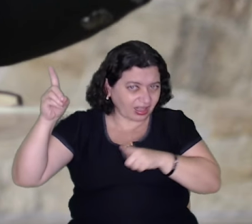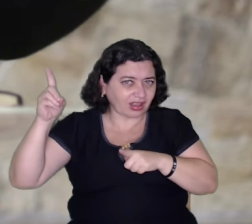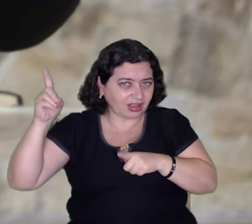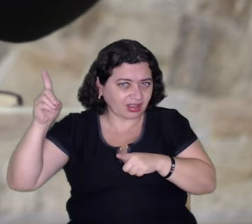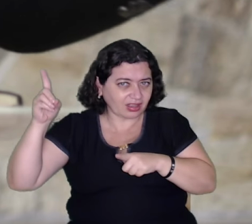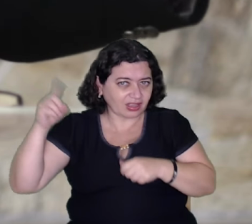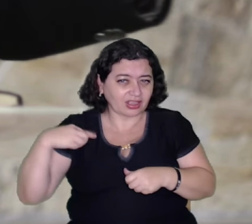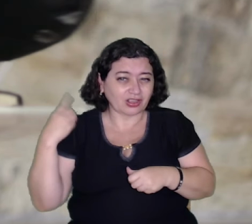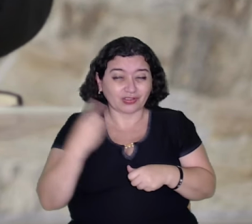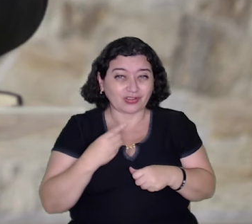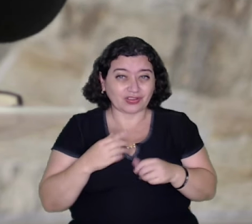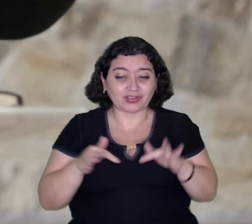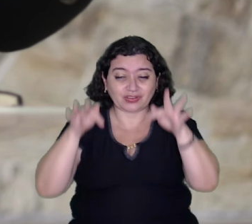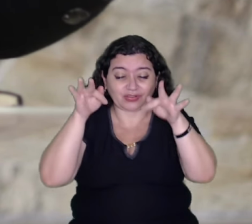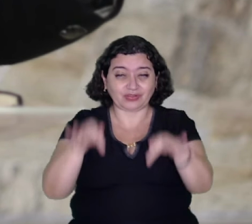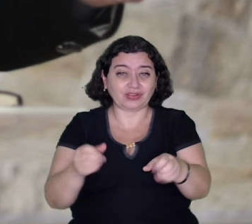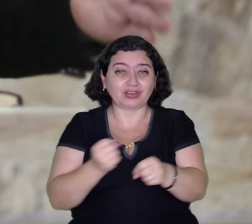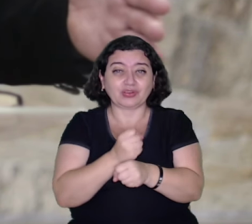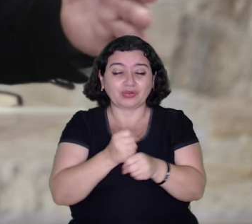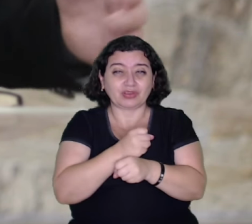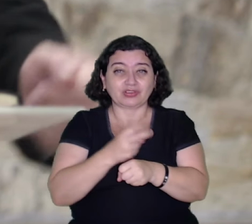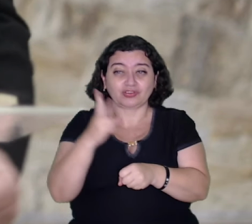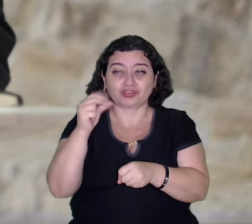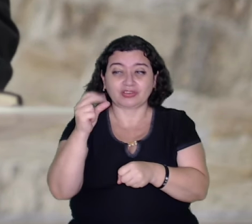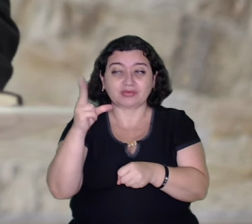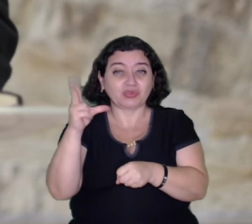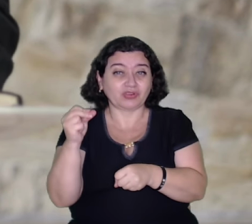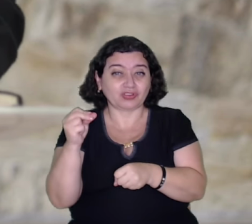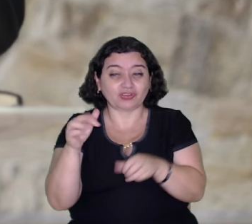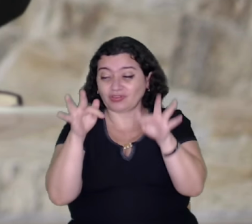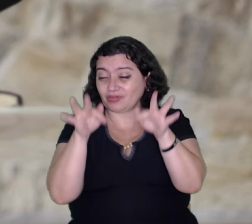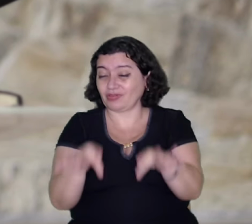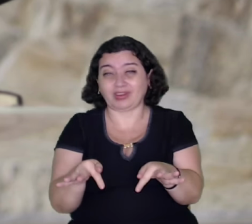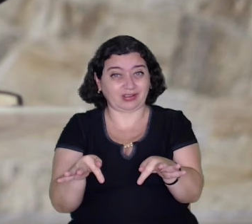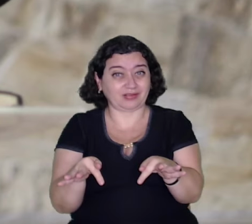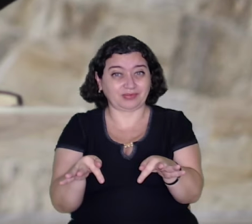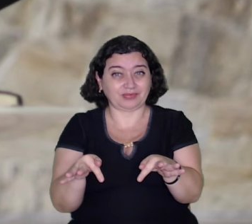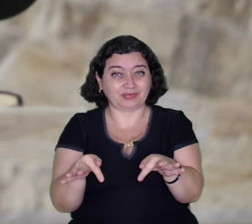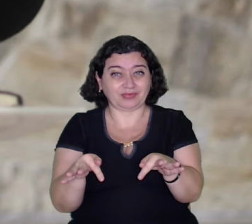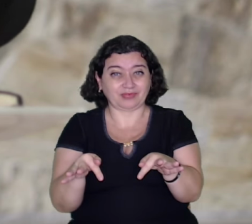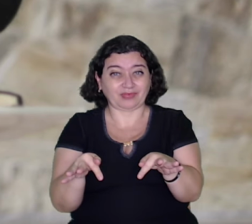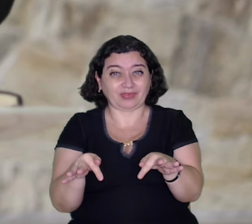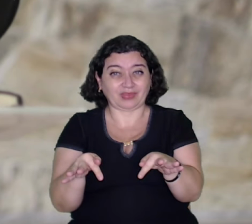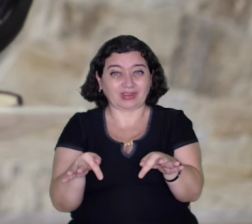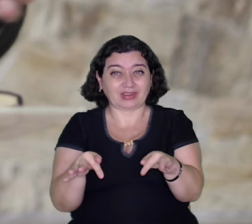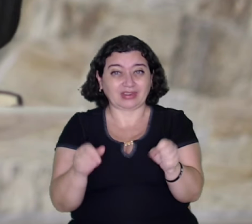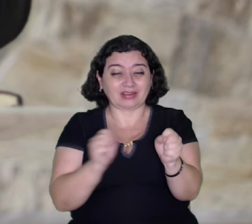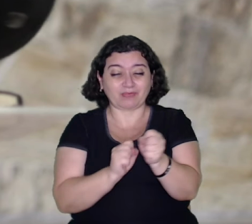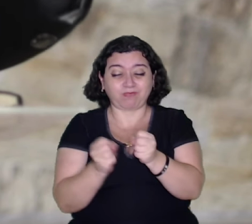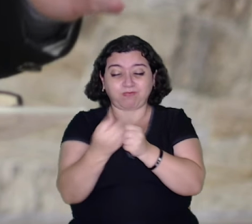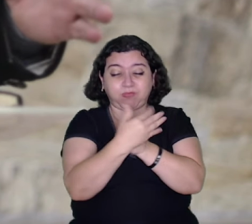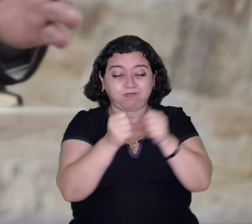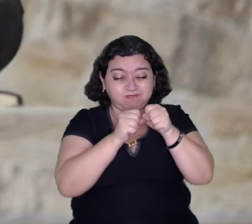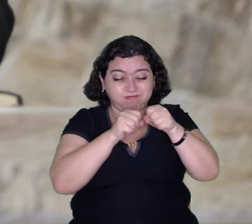Nós terminamos agora o ano de 2020, mesmo com essa